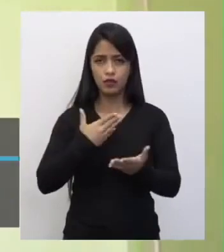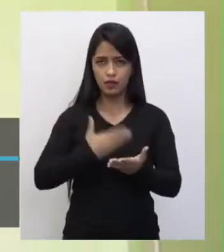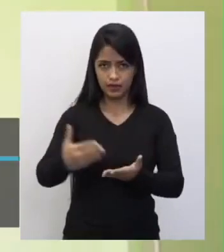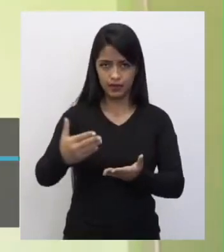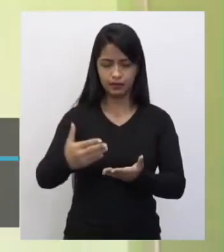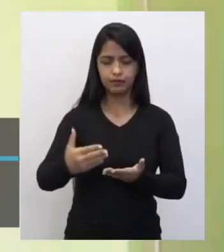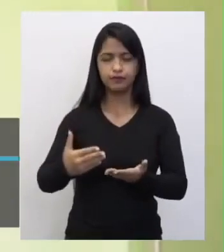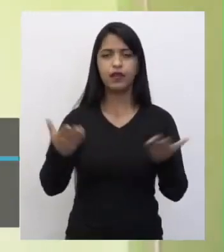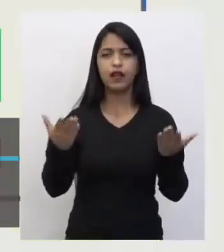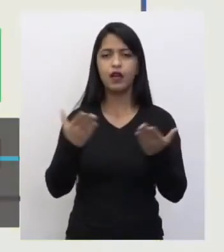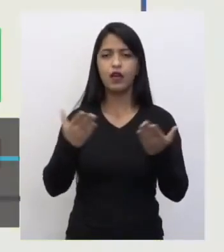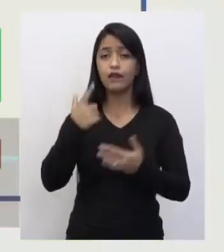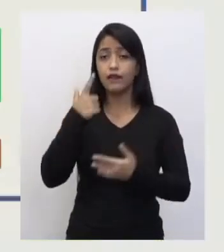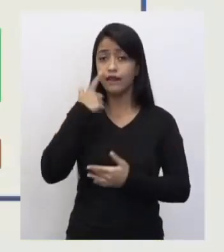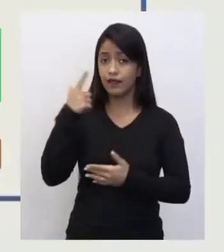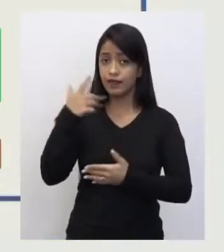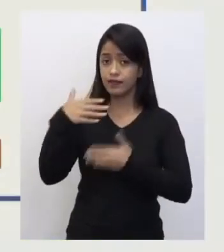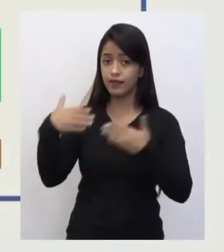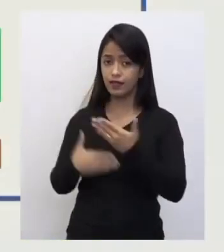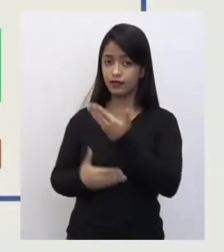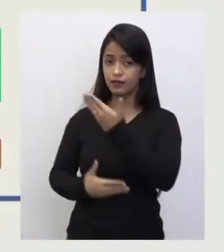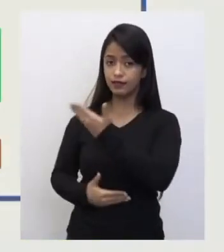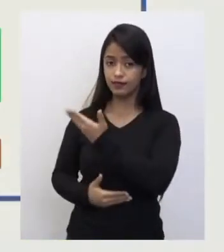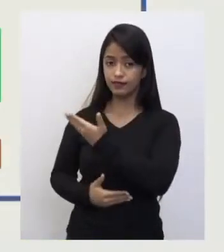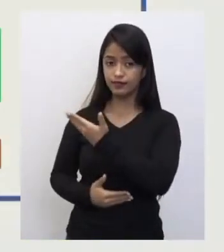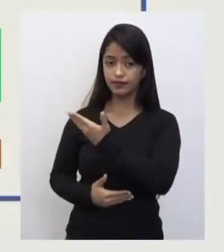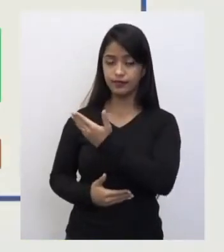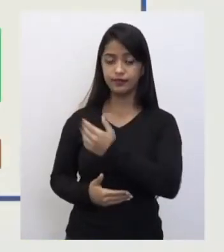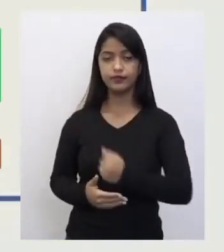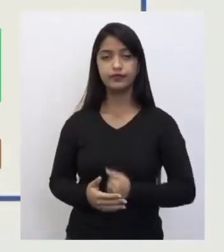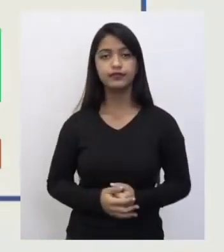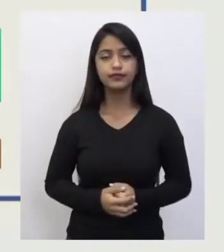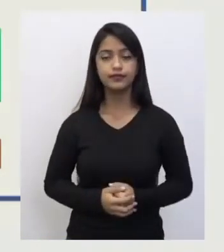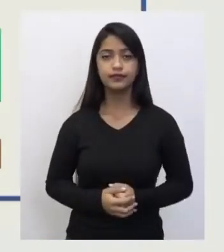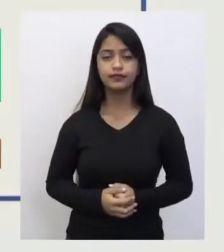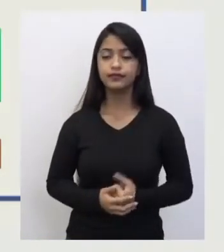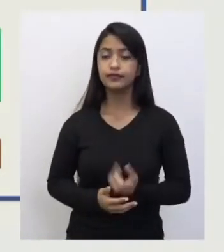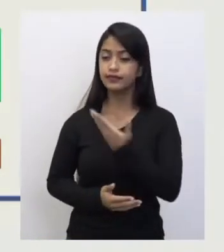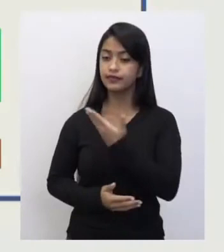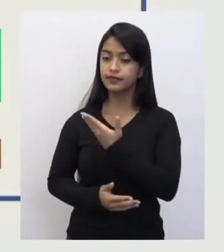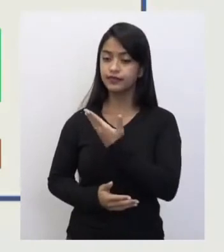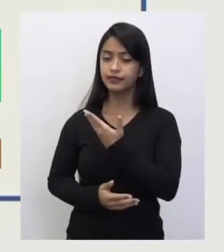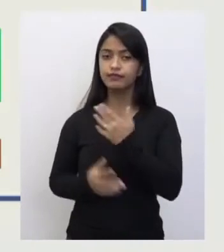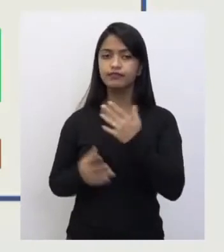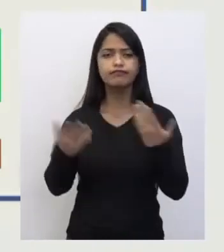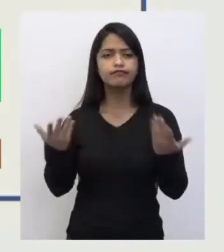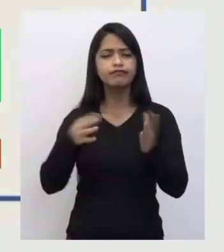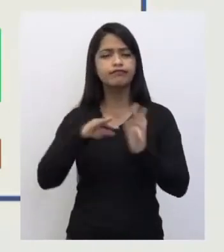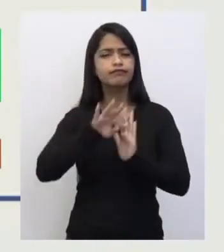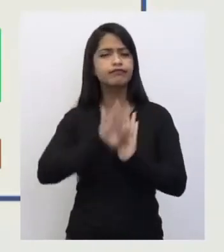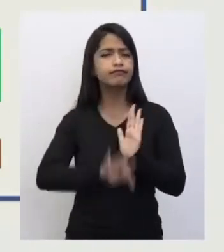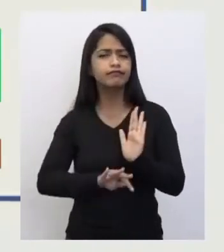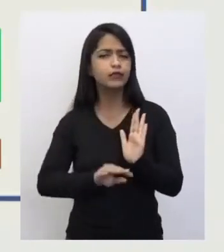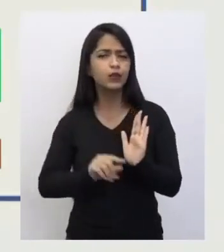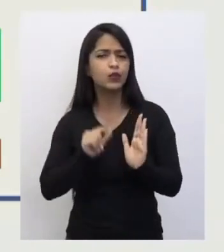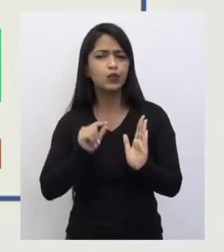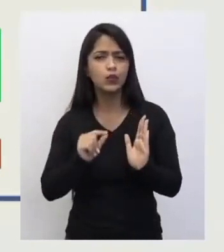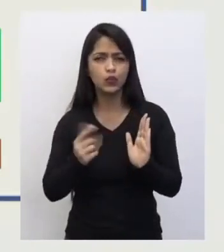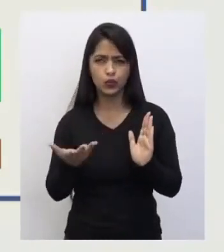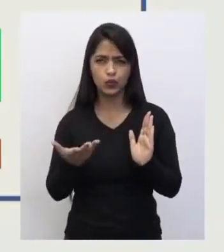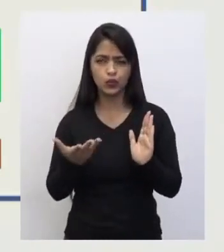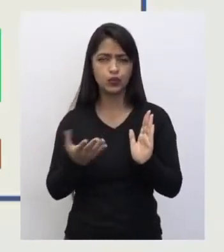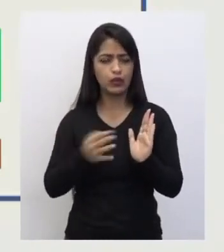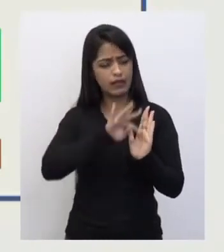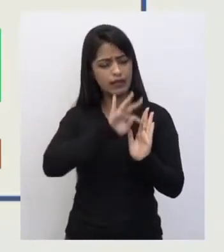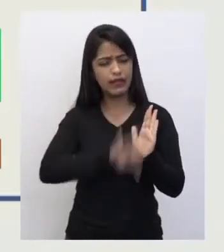comigo esse primeiro slide. Nós temos aí, né, afinal, o que é um texto, né? Como a gente vai